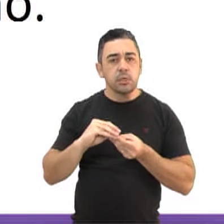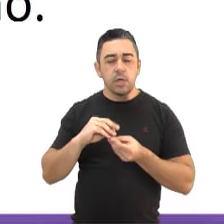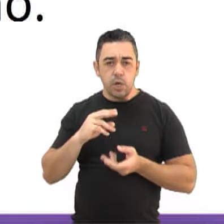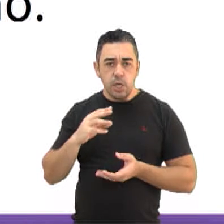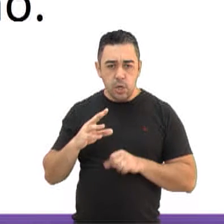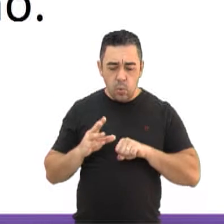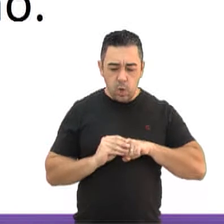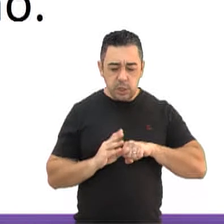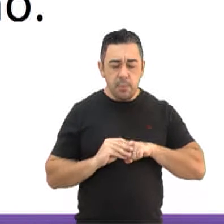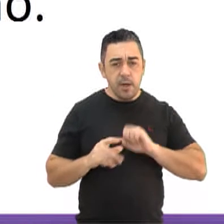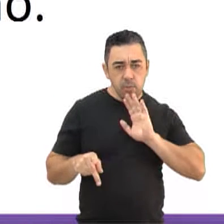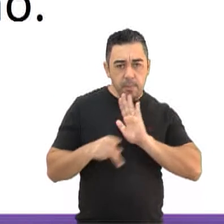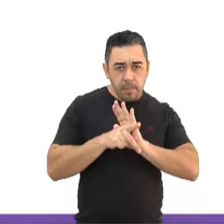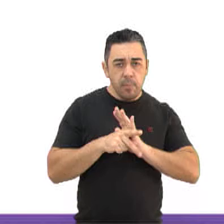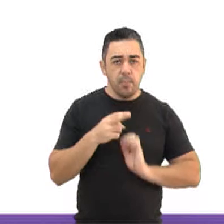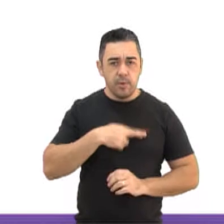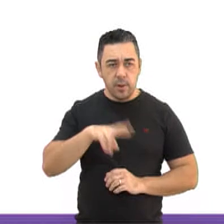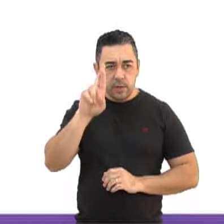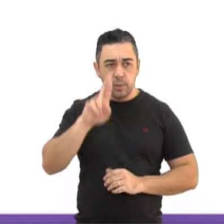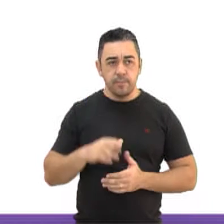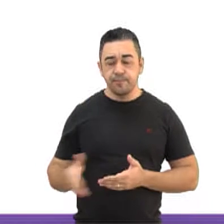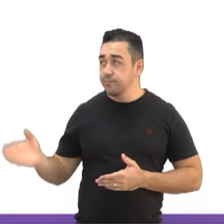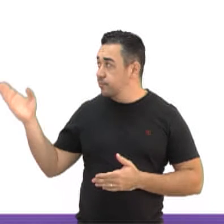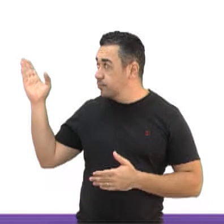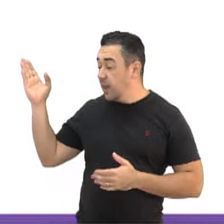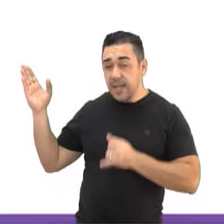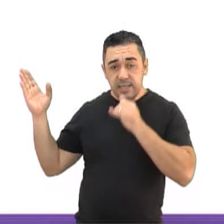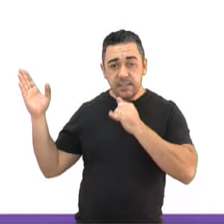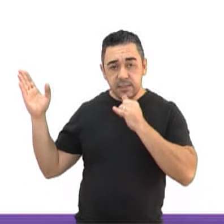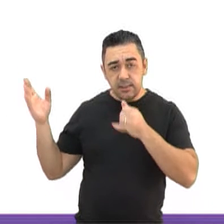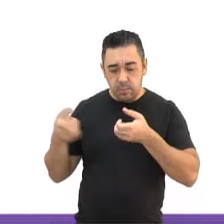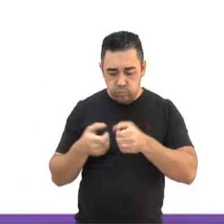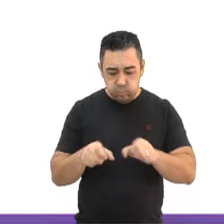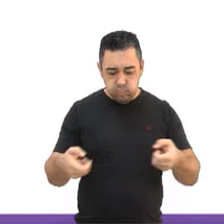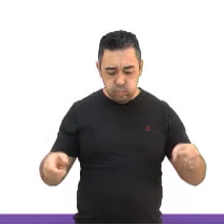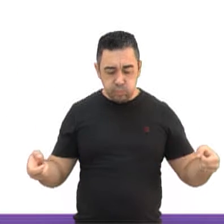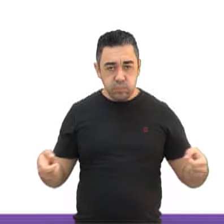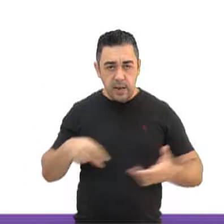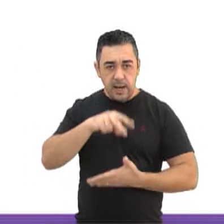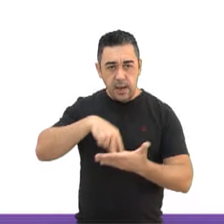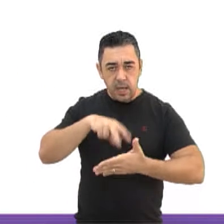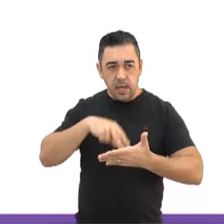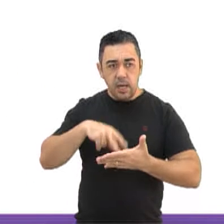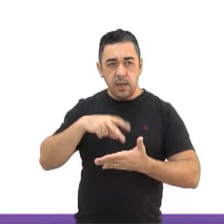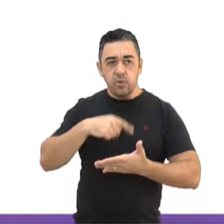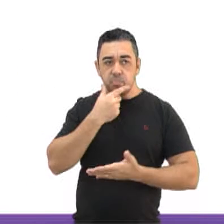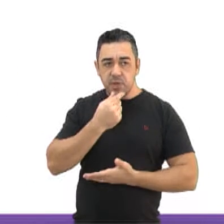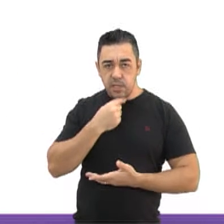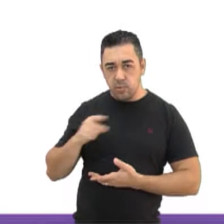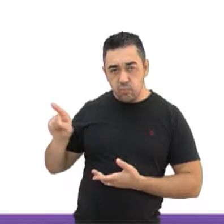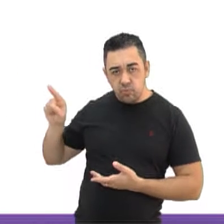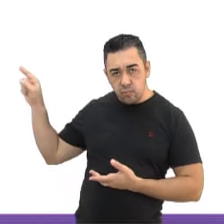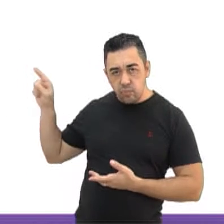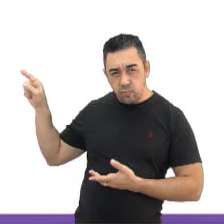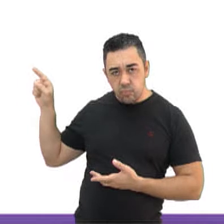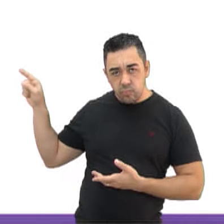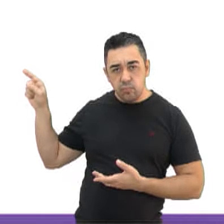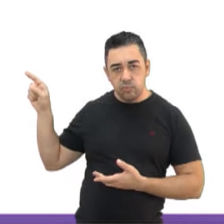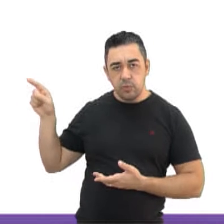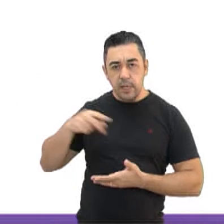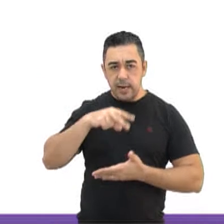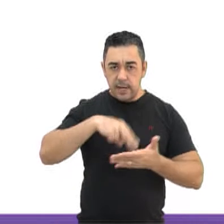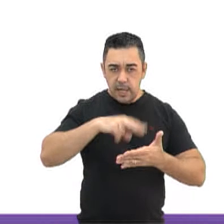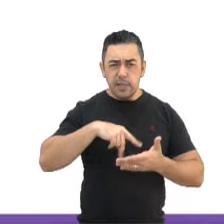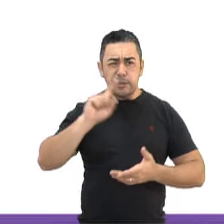da religião. Aqui temos uma imagem de um bar mitzvah, então a leitura do Torá. depois